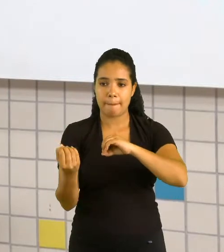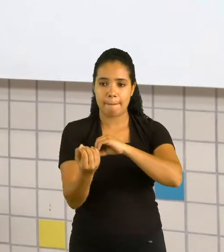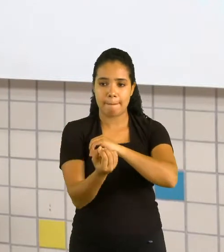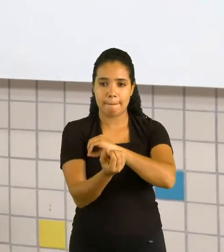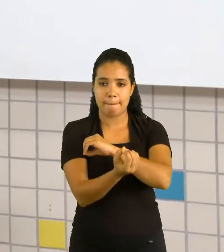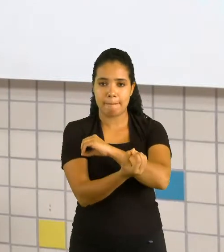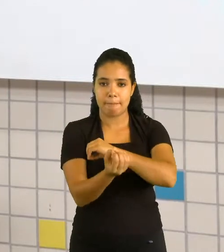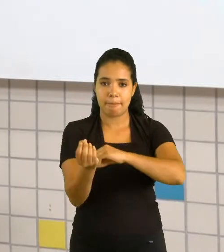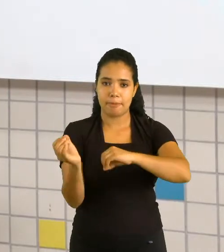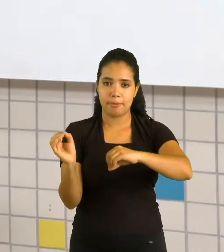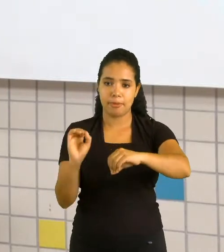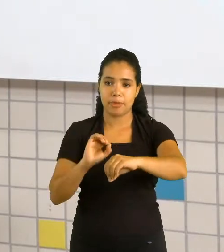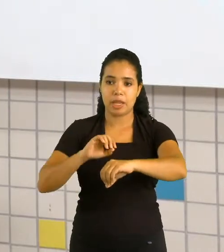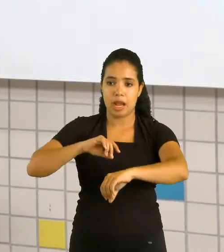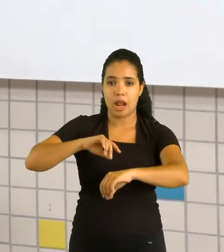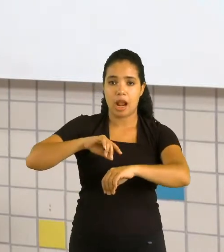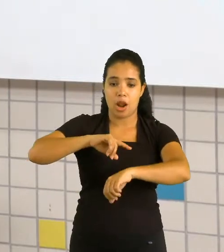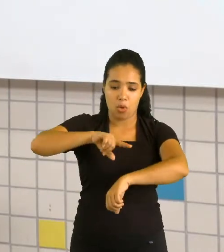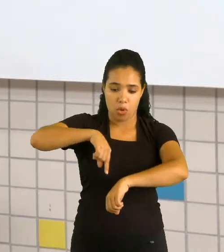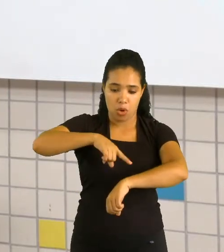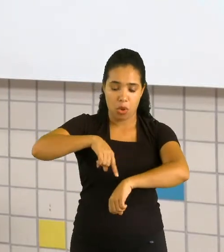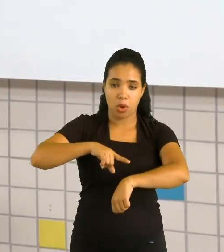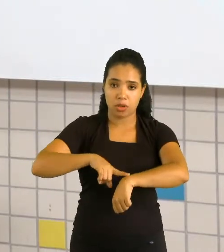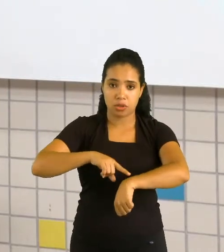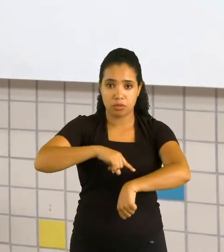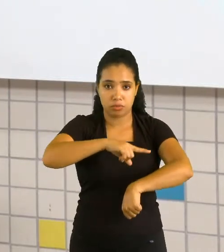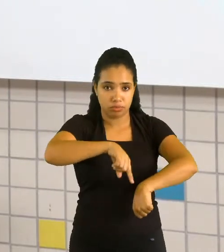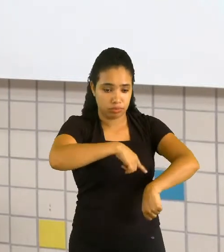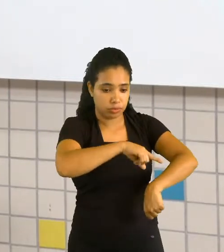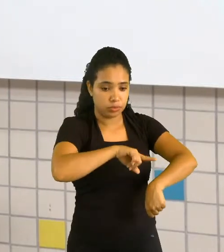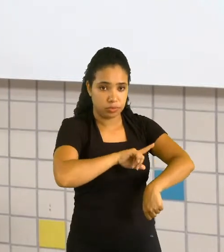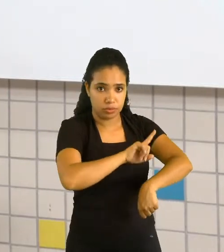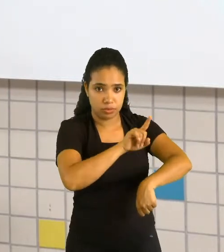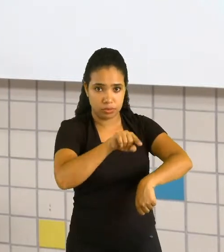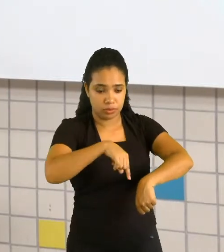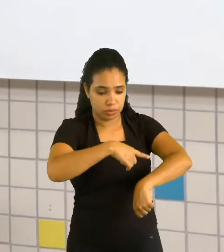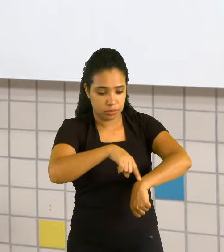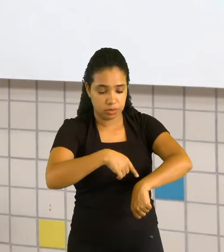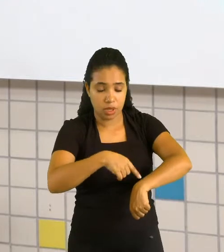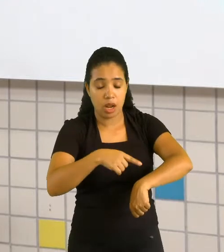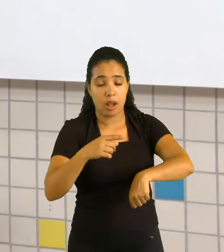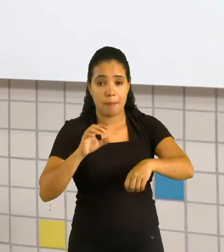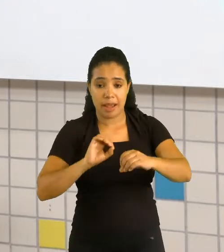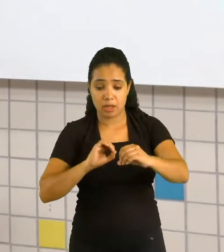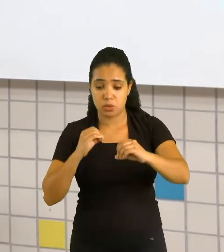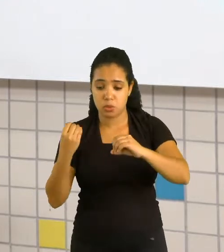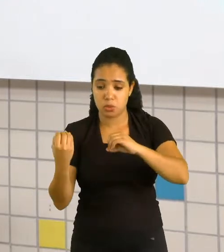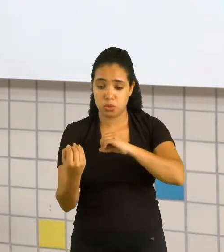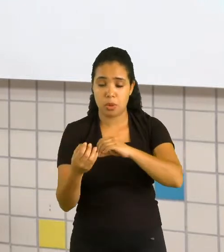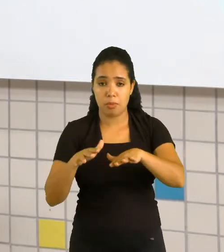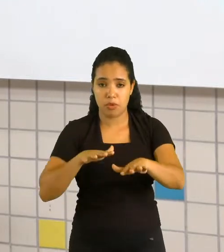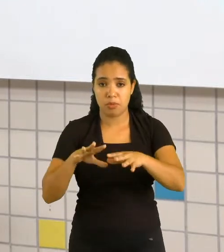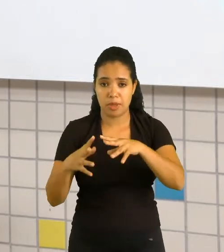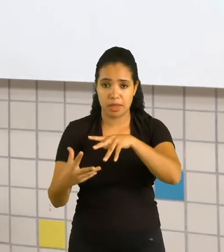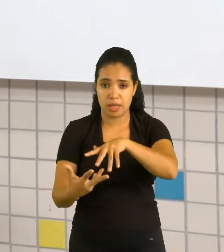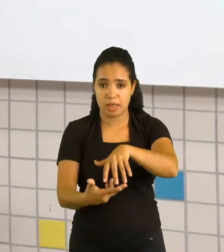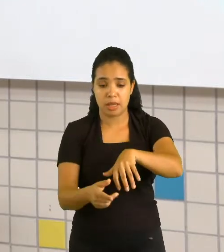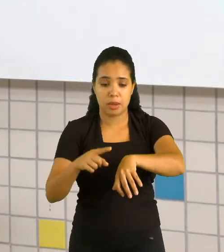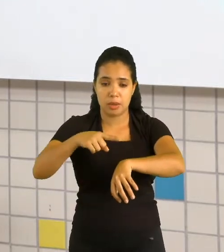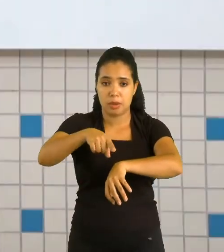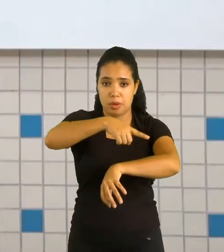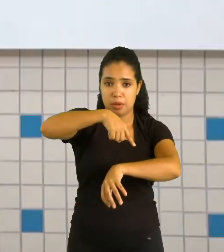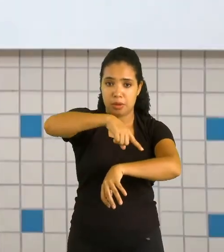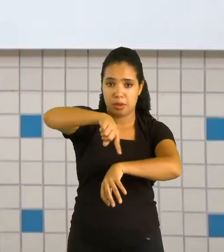ponteiros do relógio. Os ponteiros do relógio a gente observa, né, são em um sentido e o movimento da Terra é em outro